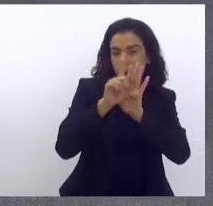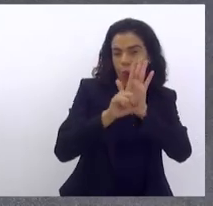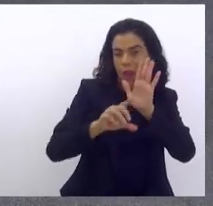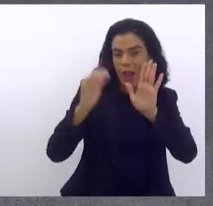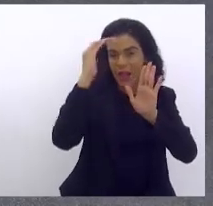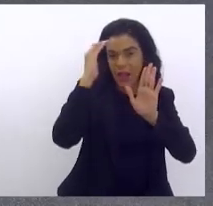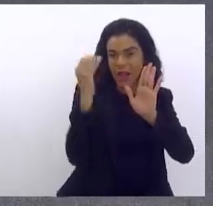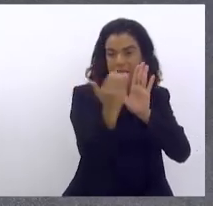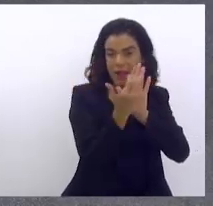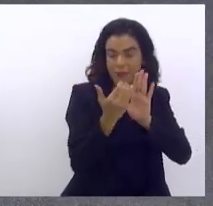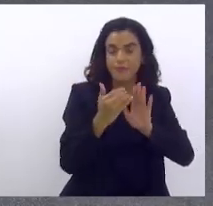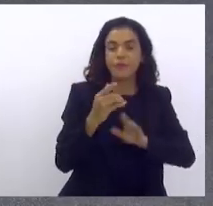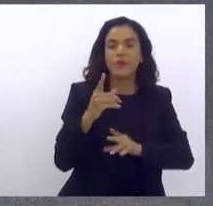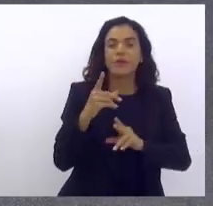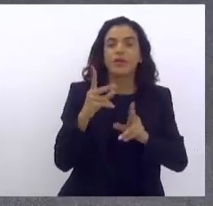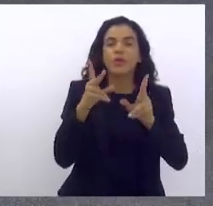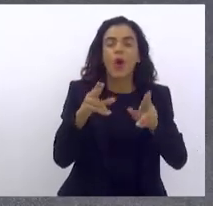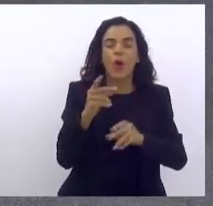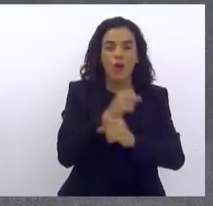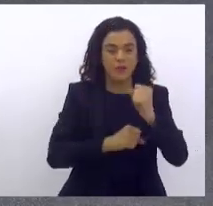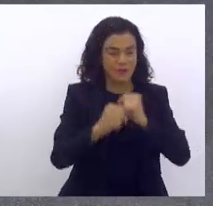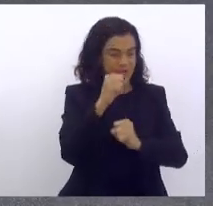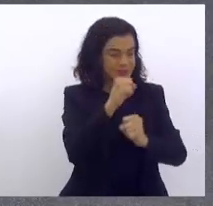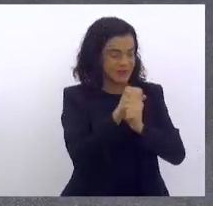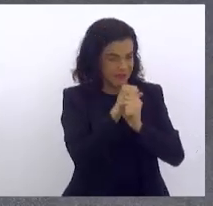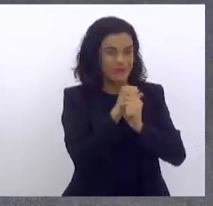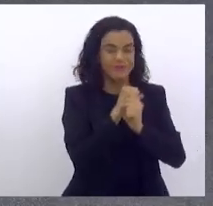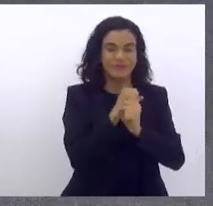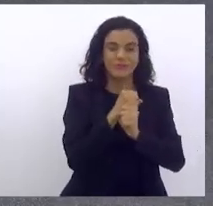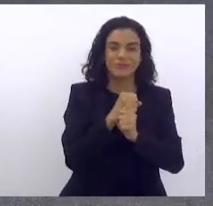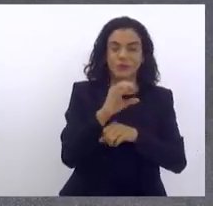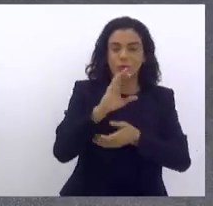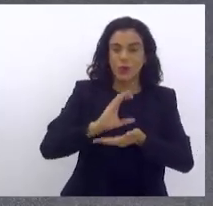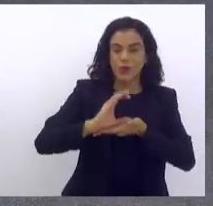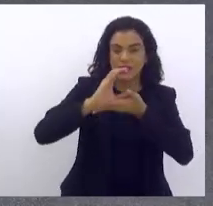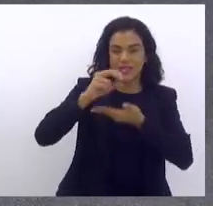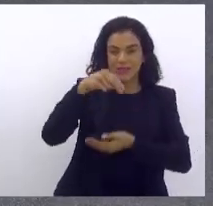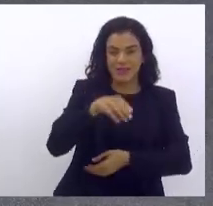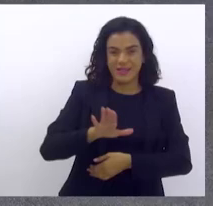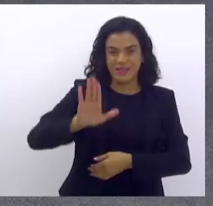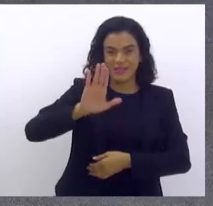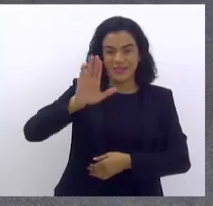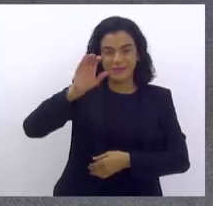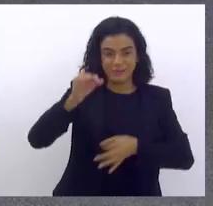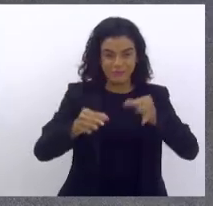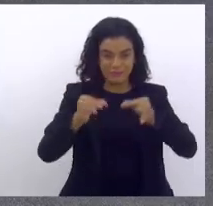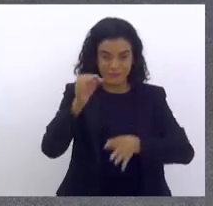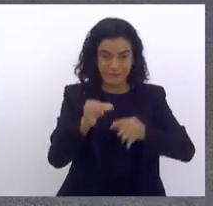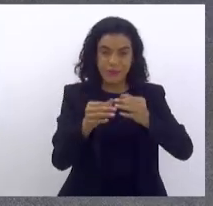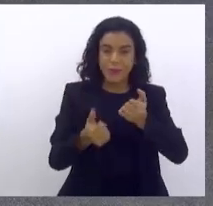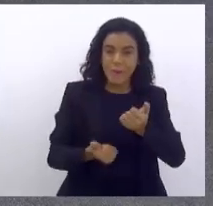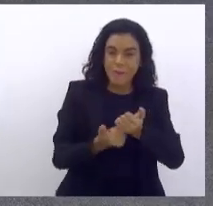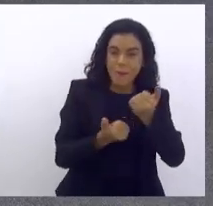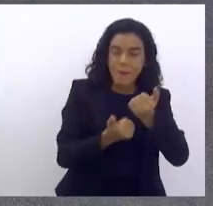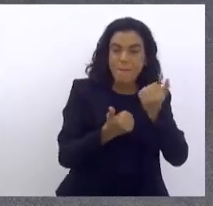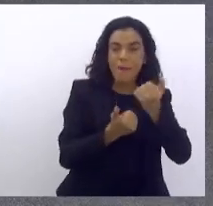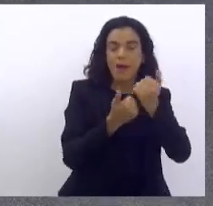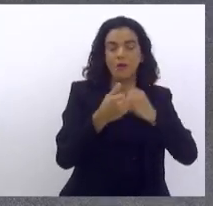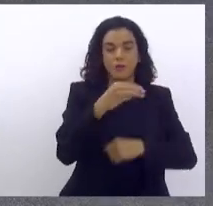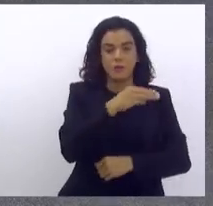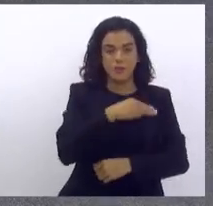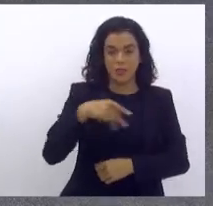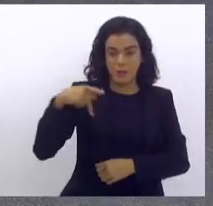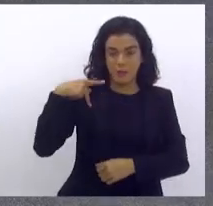do ano passado do Conselho Nacional de Justiça e das contribuições que a Defensoria e o Ministério